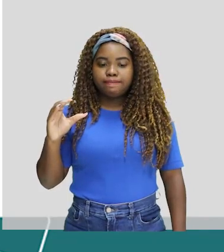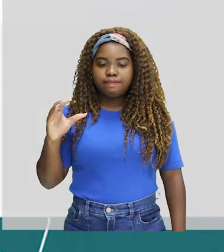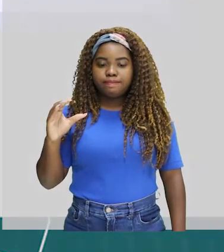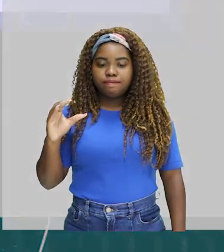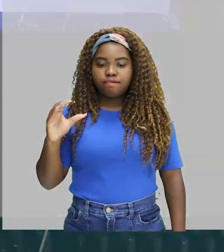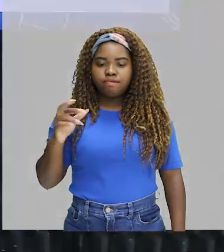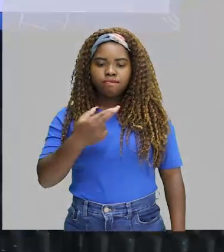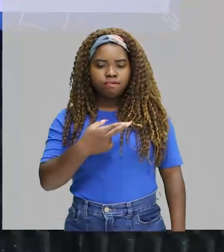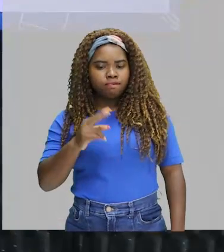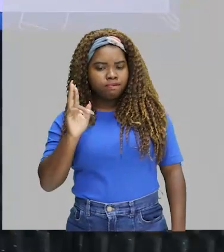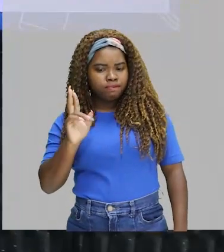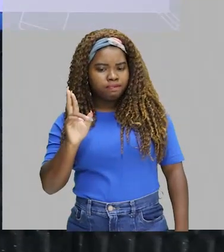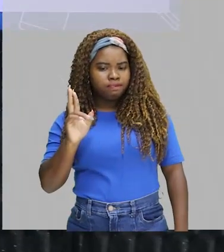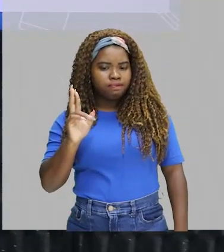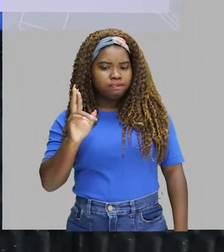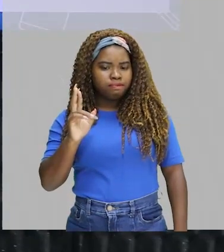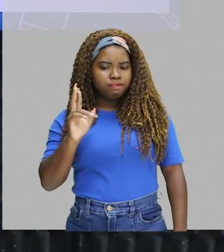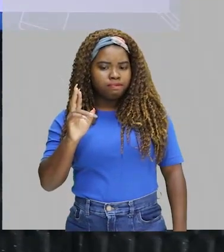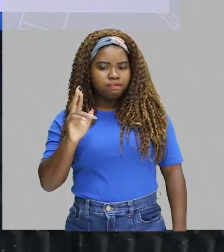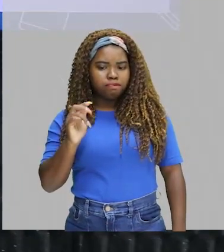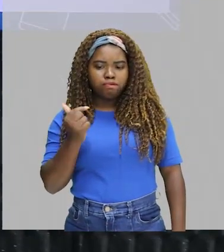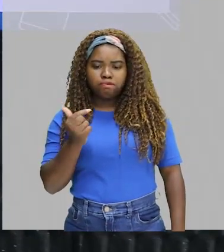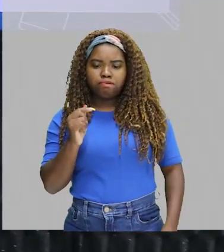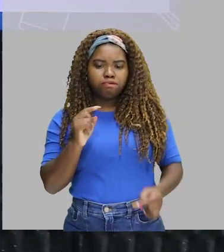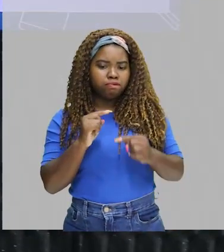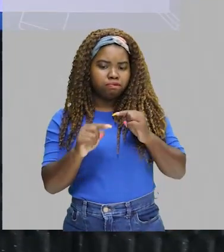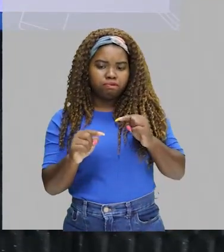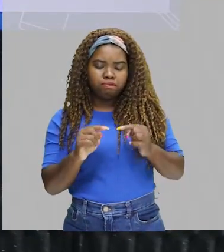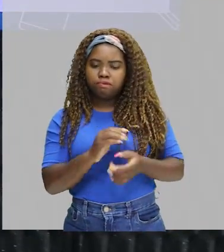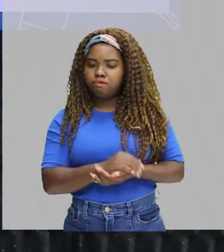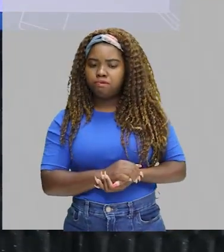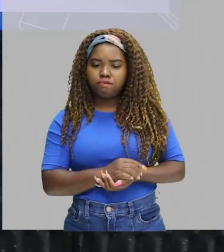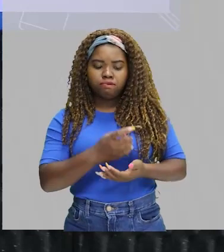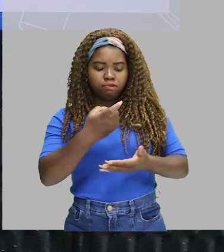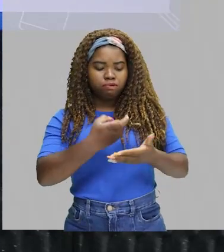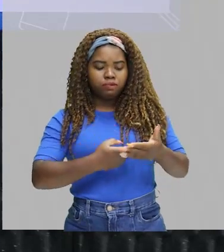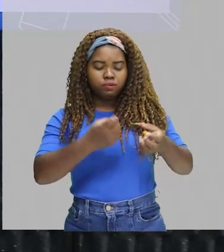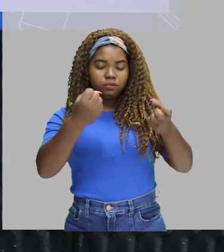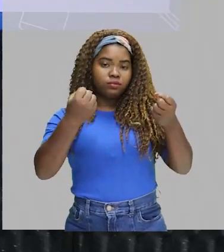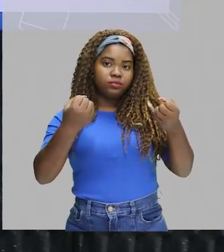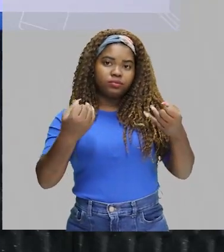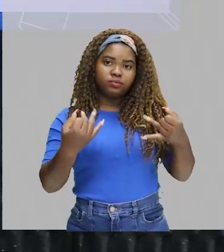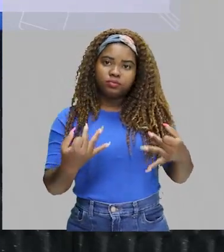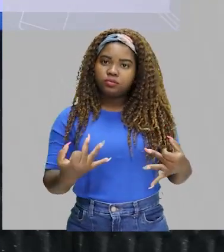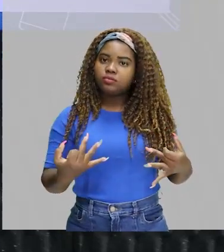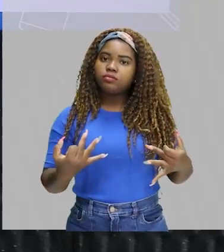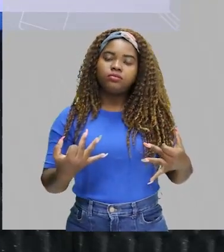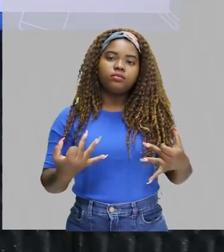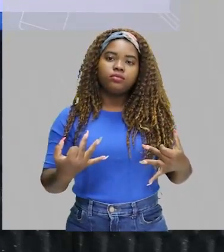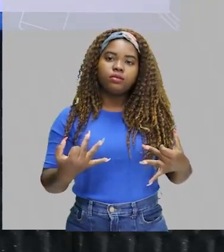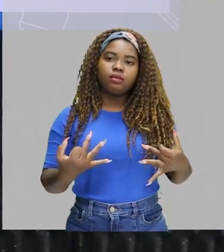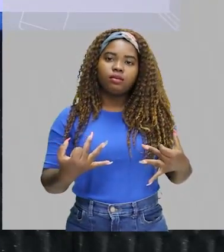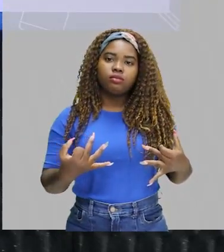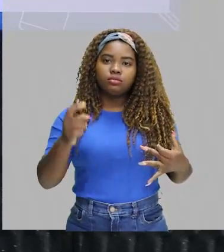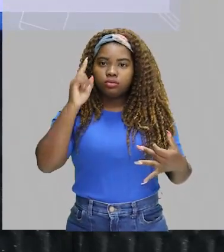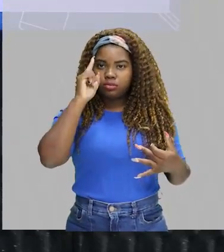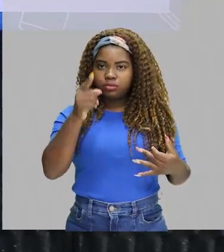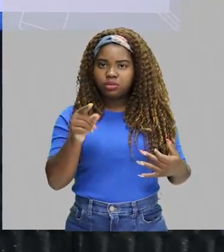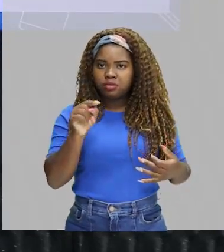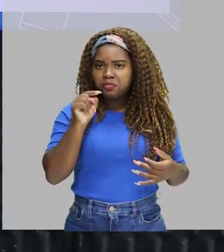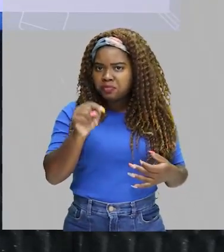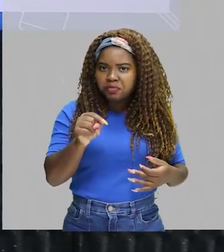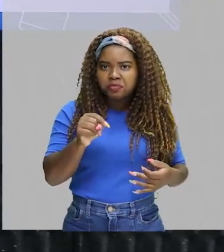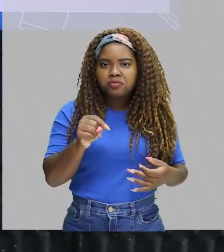religiosa. Não, ele não está necessariamente mandando aqui, ele não está a mandar, ele não quer mandar você romper com